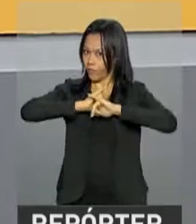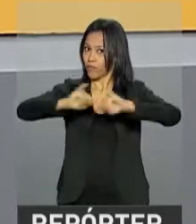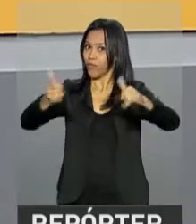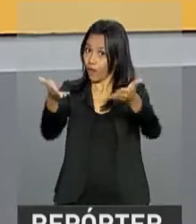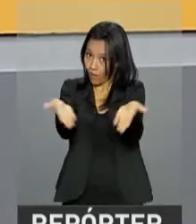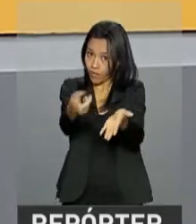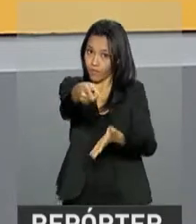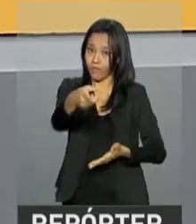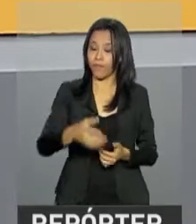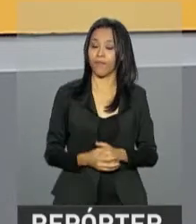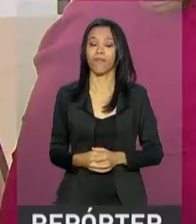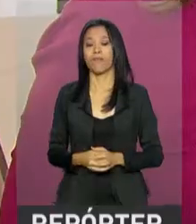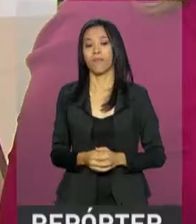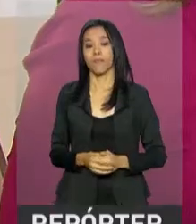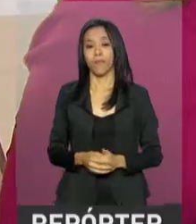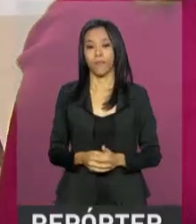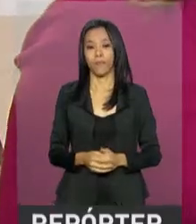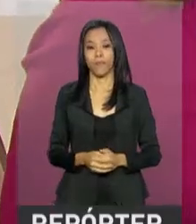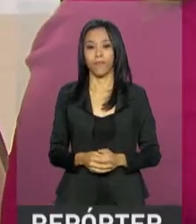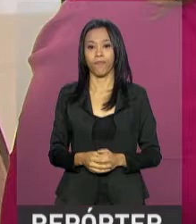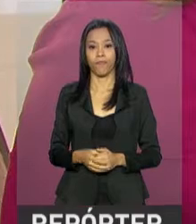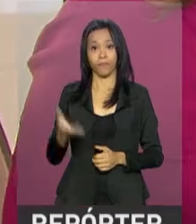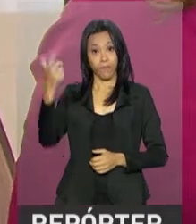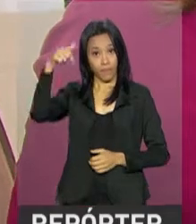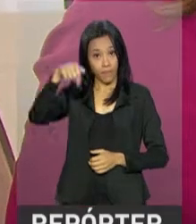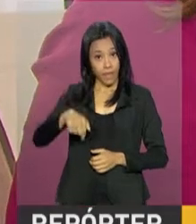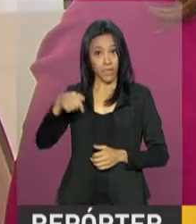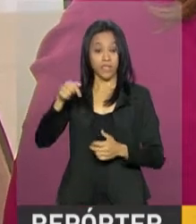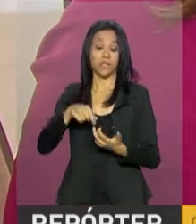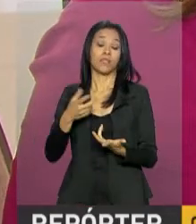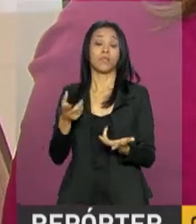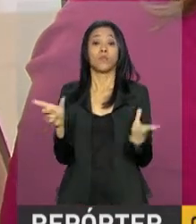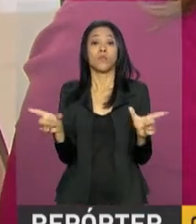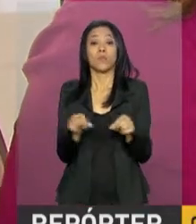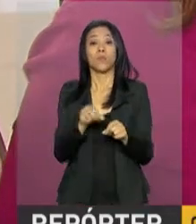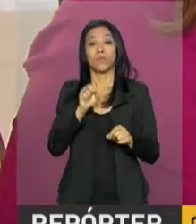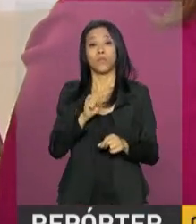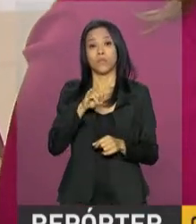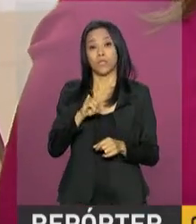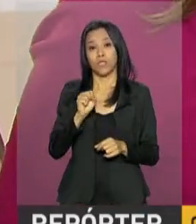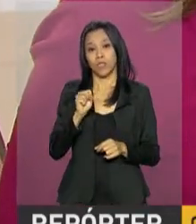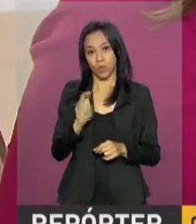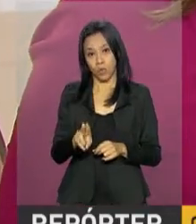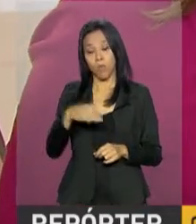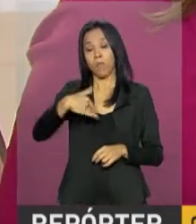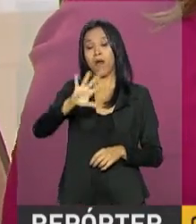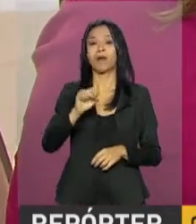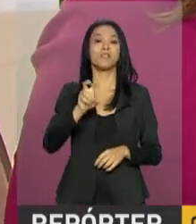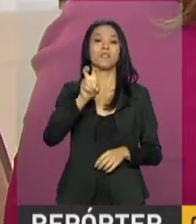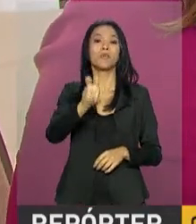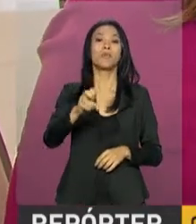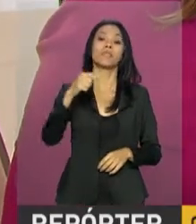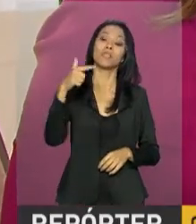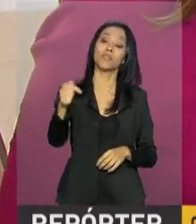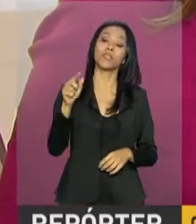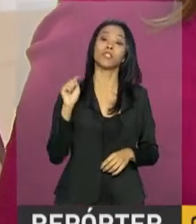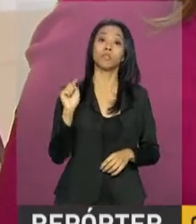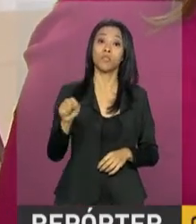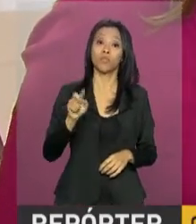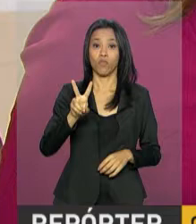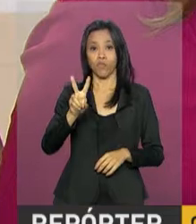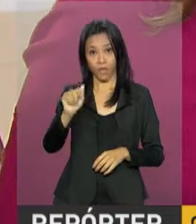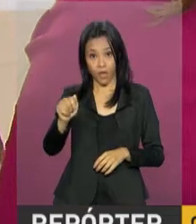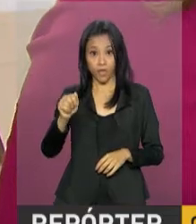noronha nesta edição o sisu vai oferecer mais de 57 mil vagas em 68